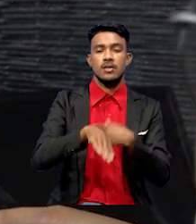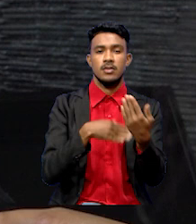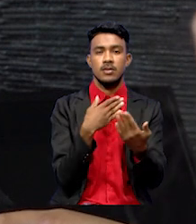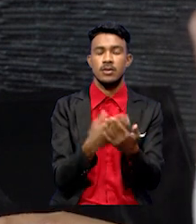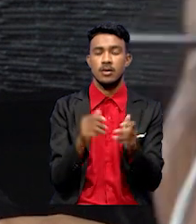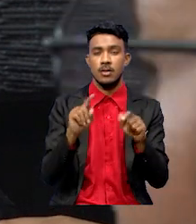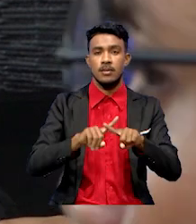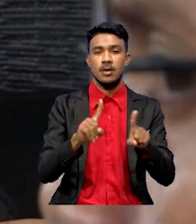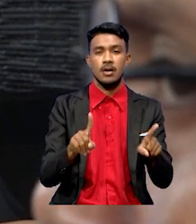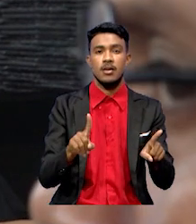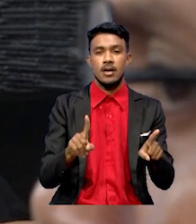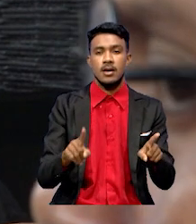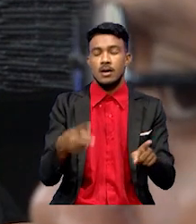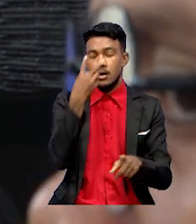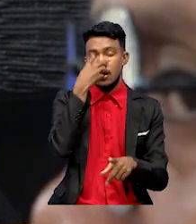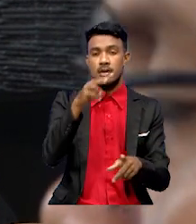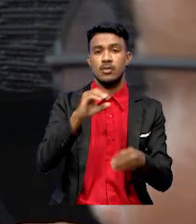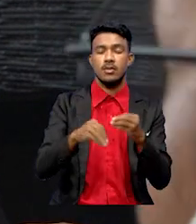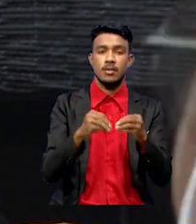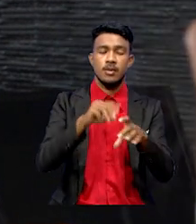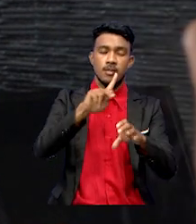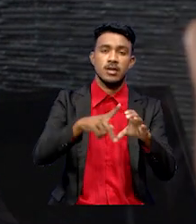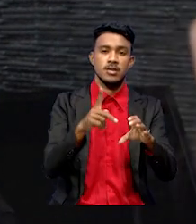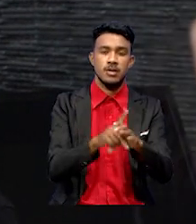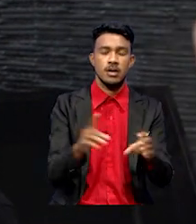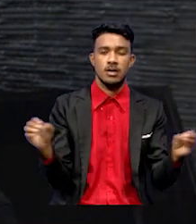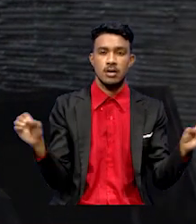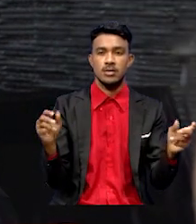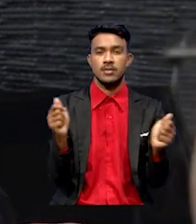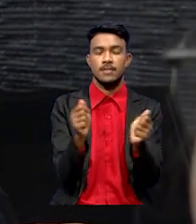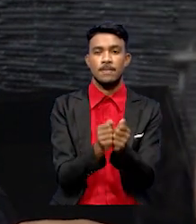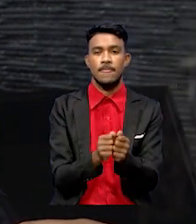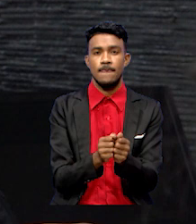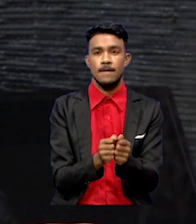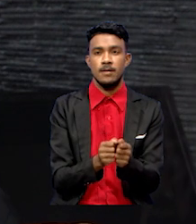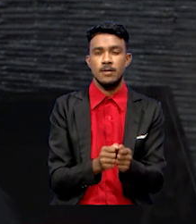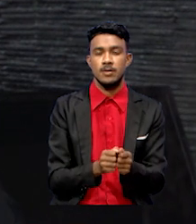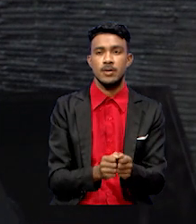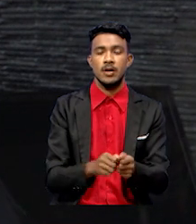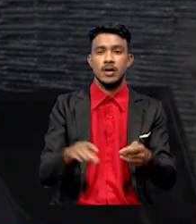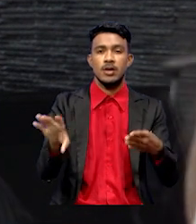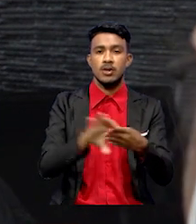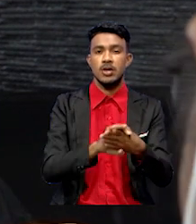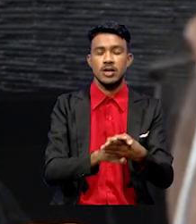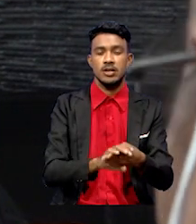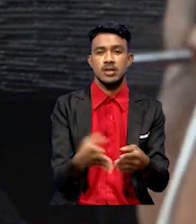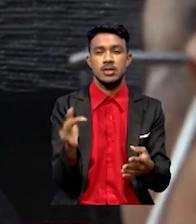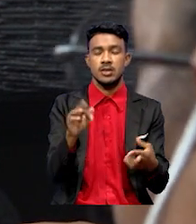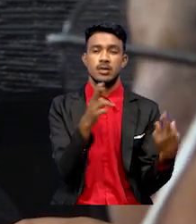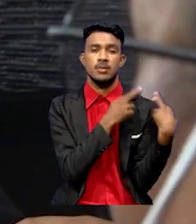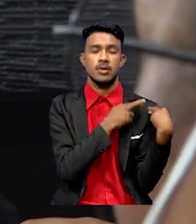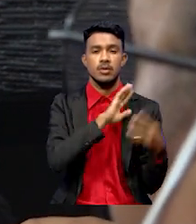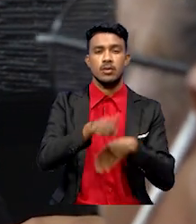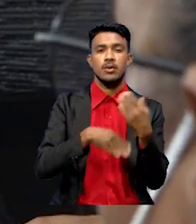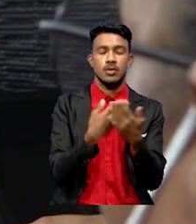mas makidane, kata ka, hare kona ba participação, né, lá os ritmos, cabe baia, órgão eleitoral sira nina, responsabilidade direita. Né? Ho nem ho todo